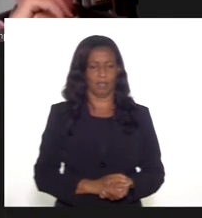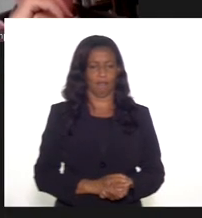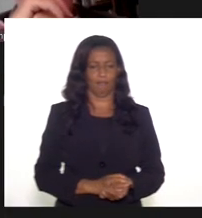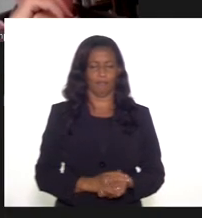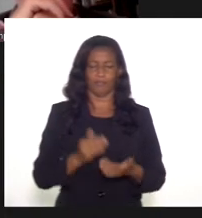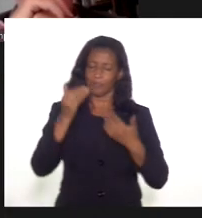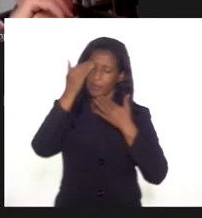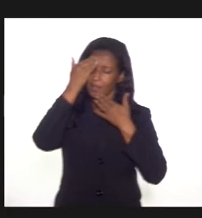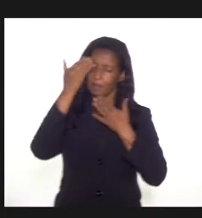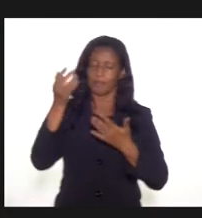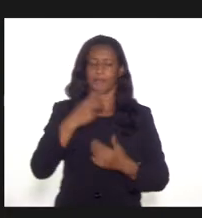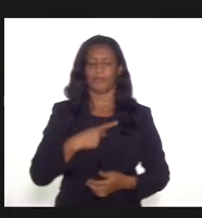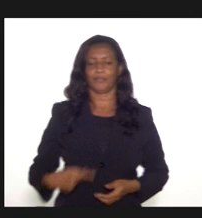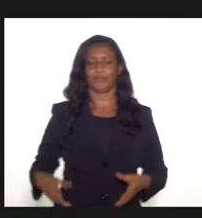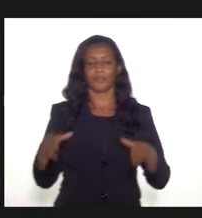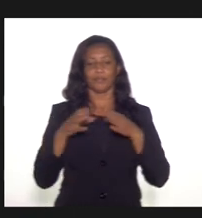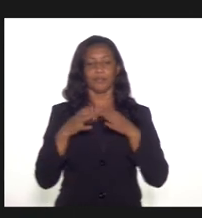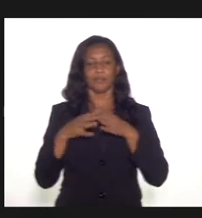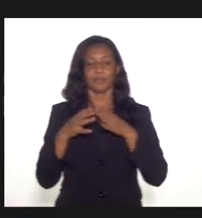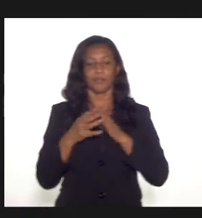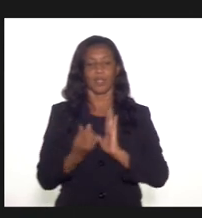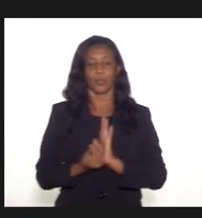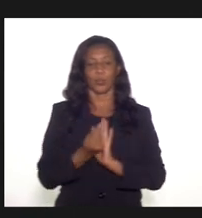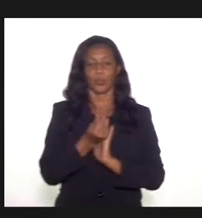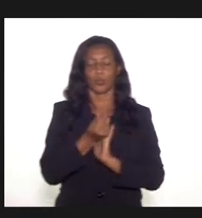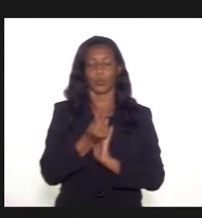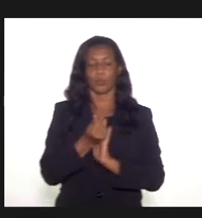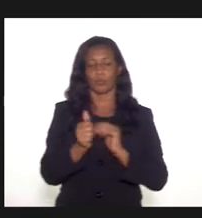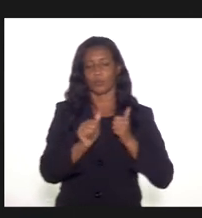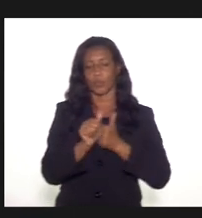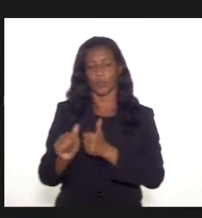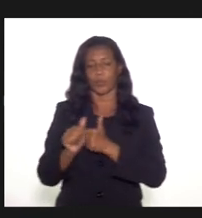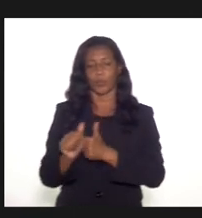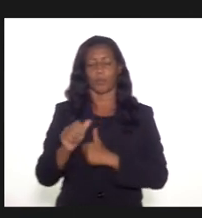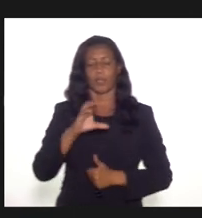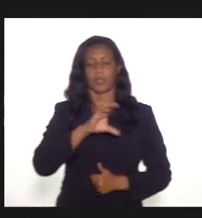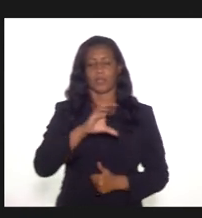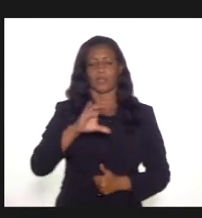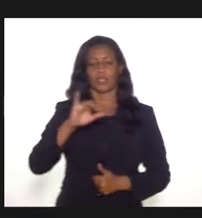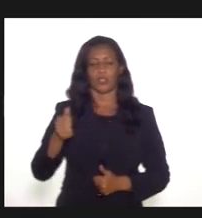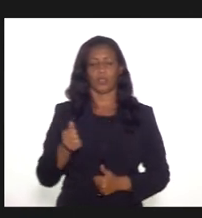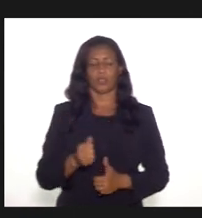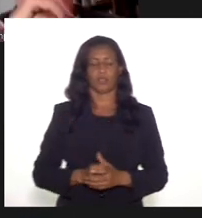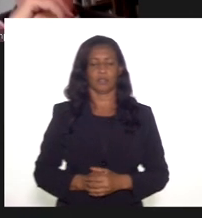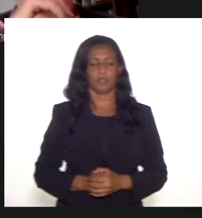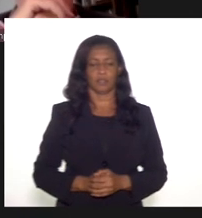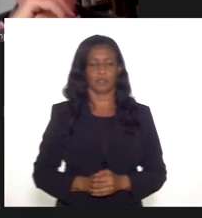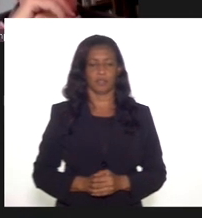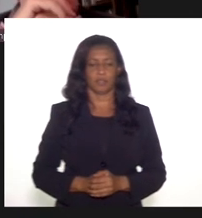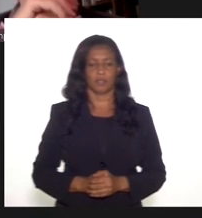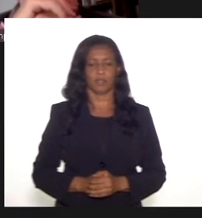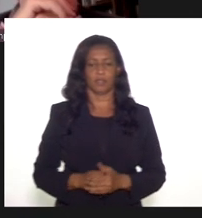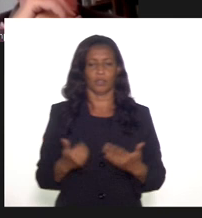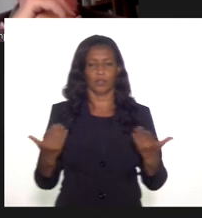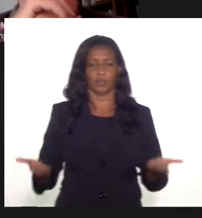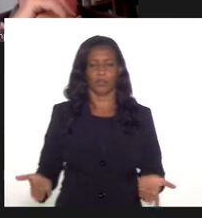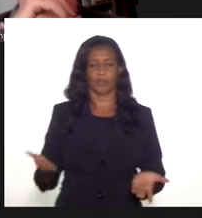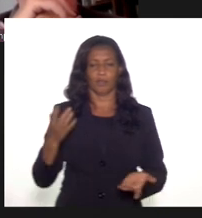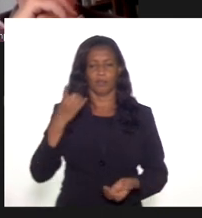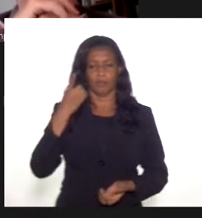Obrigado, presidente. A Comissão de Orçamento acompanha o parecer da CCJ. O nome é deputado